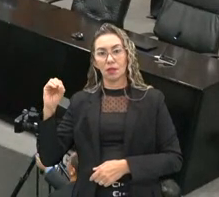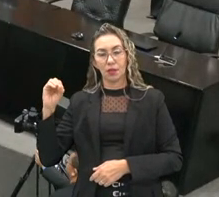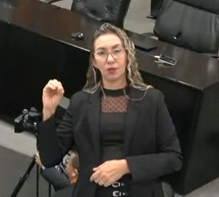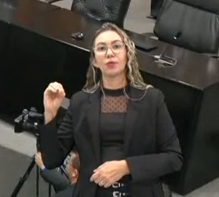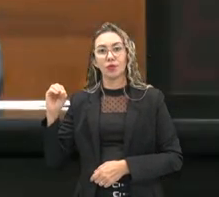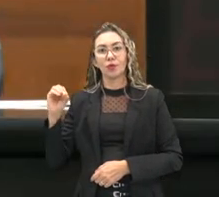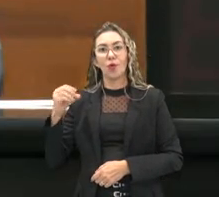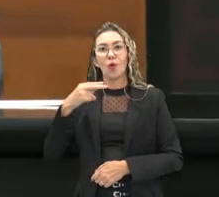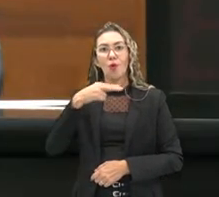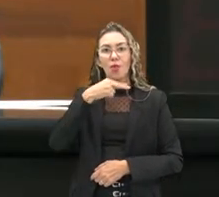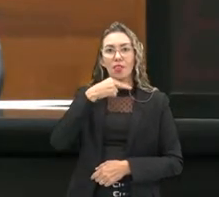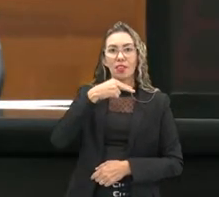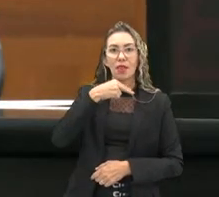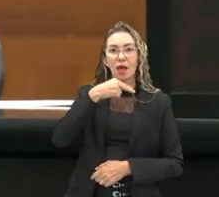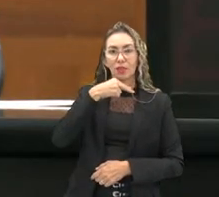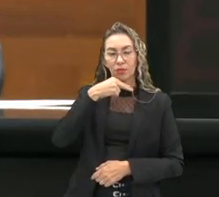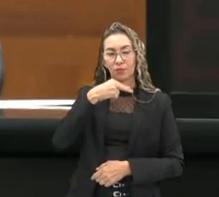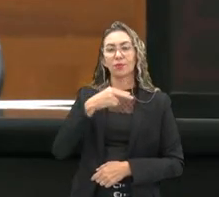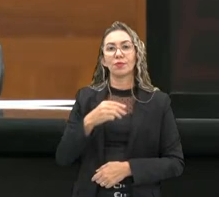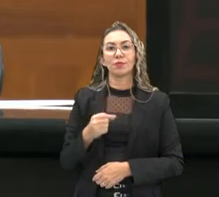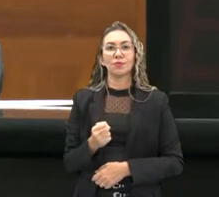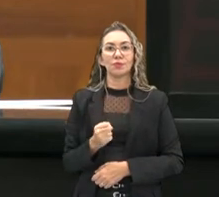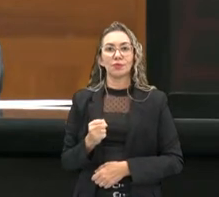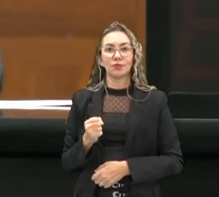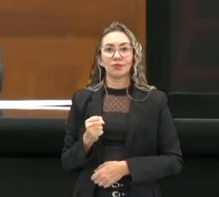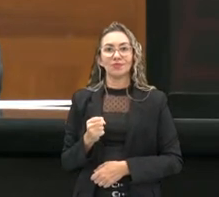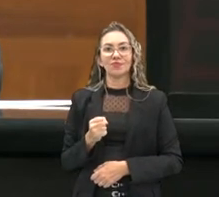Filinto Miller, aqui à direita. Por favor.